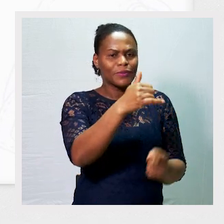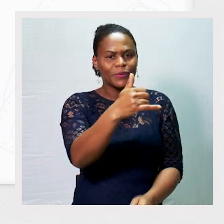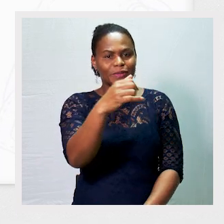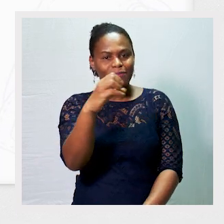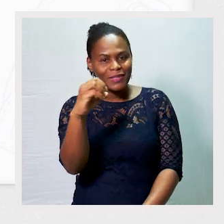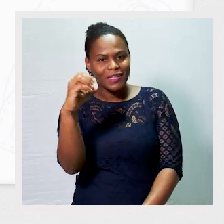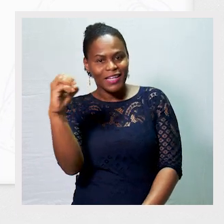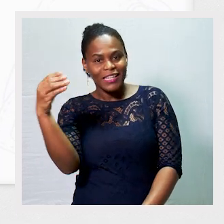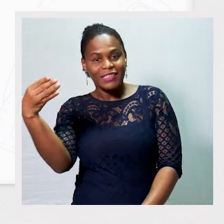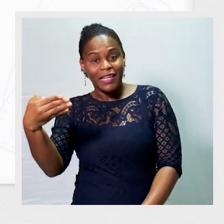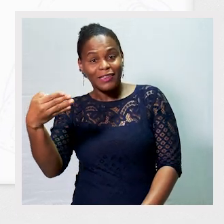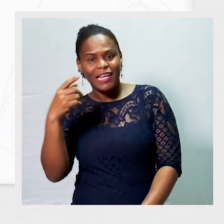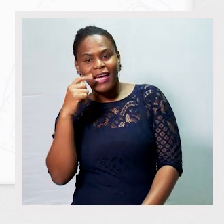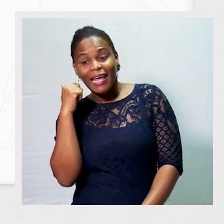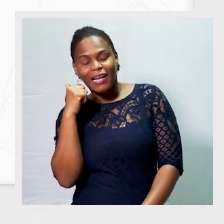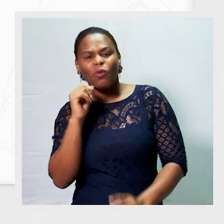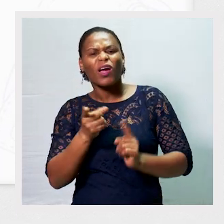E em 2008,